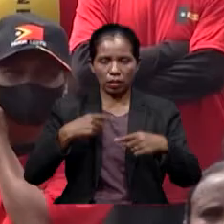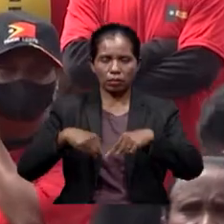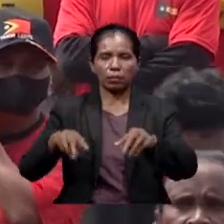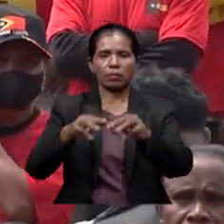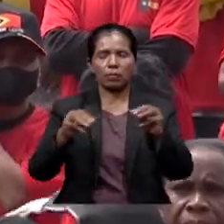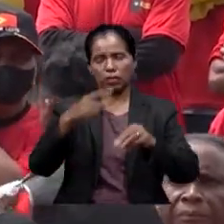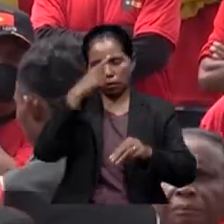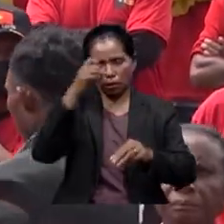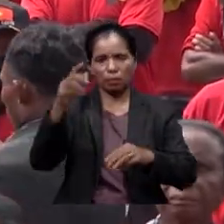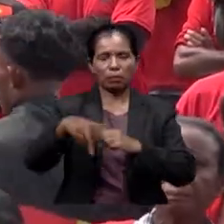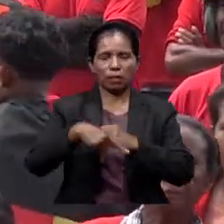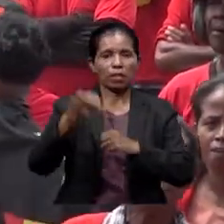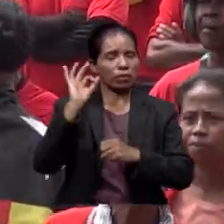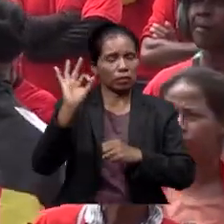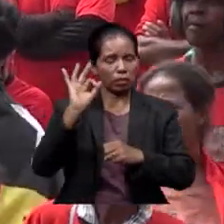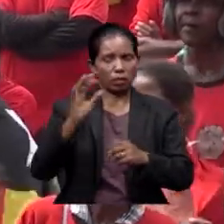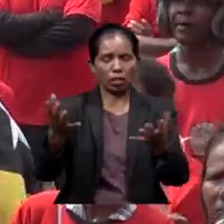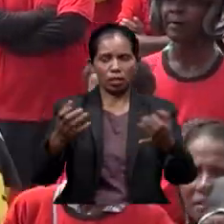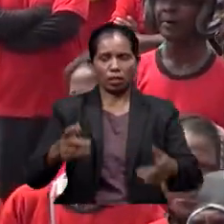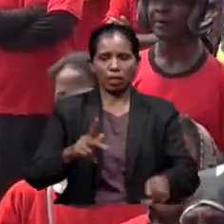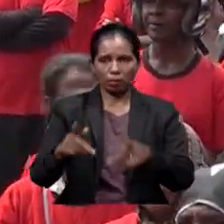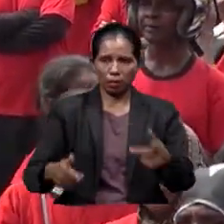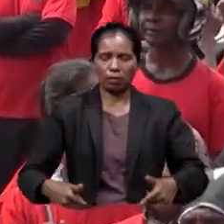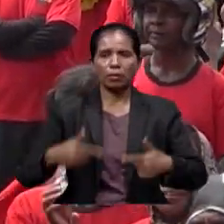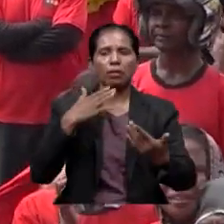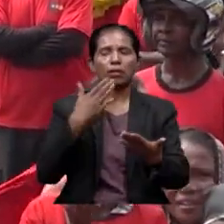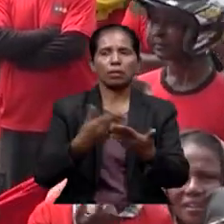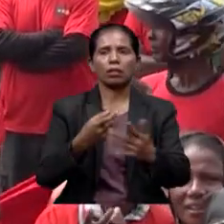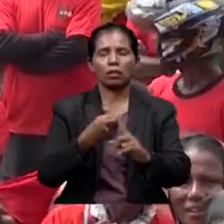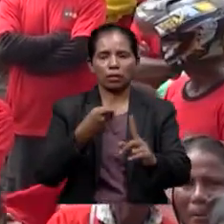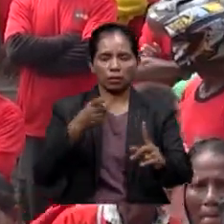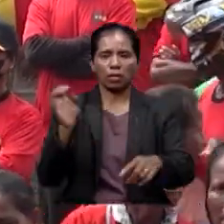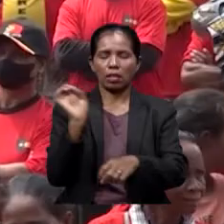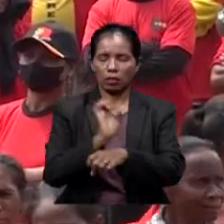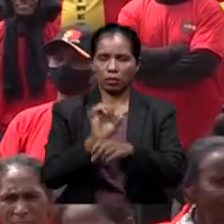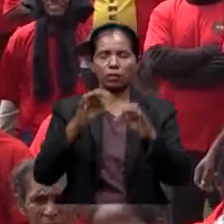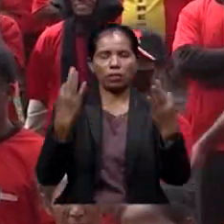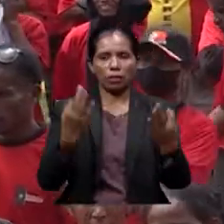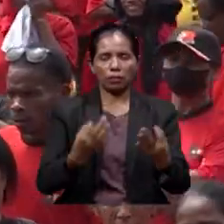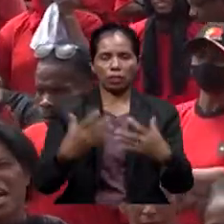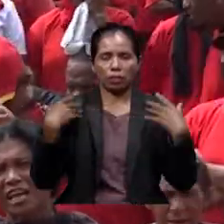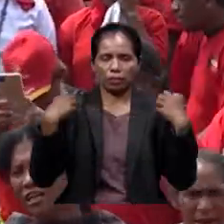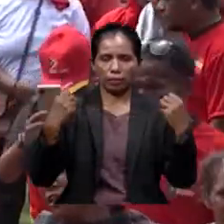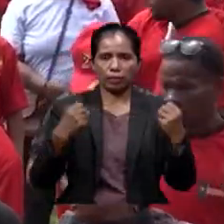Tampa Fretilin e a princípio a cara povo mores digno, lehusi condição, economia família nebe forte.